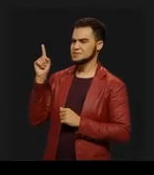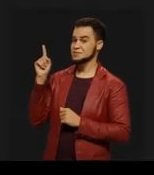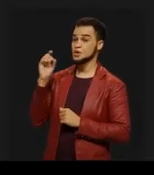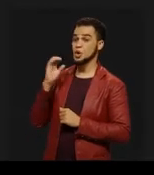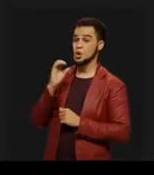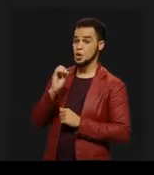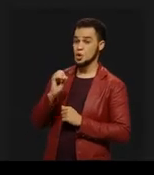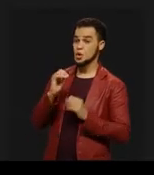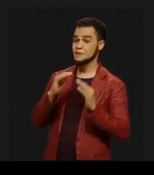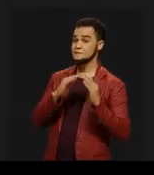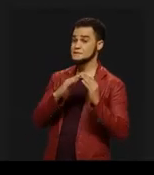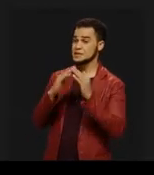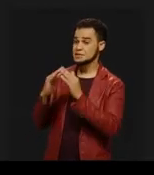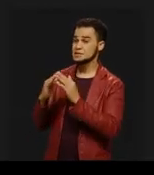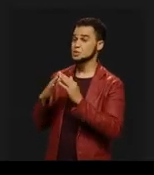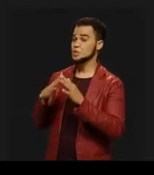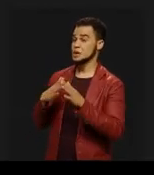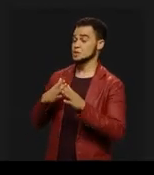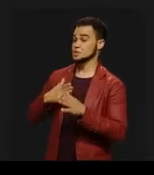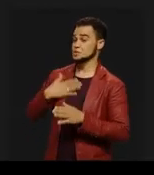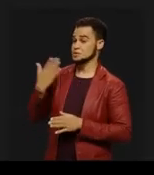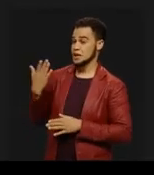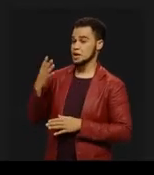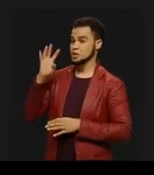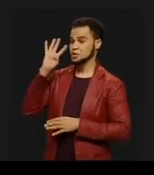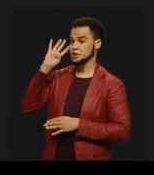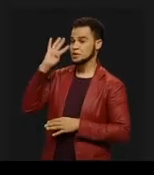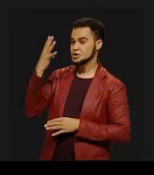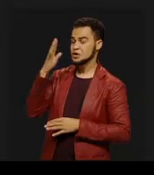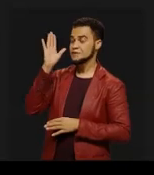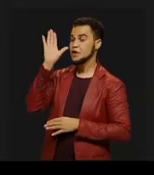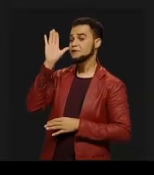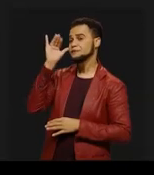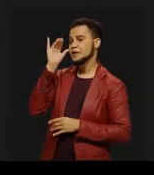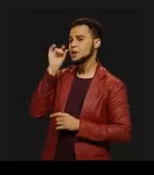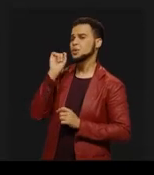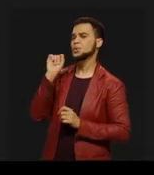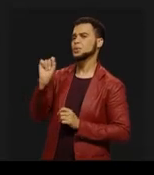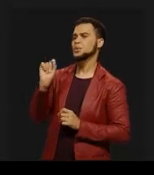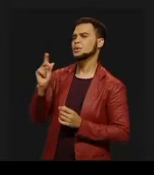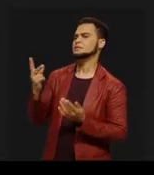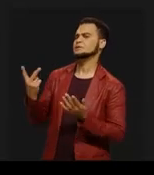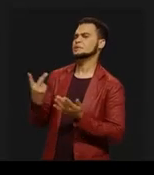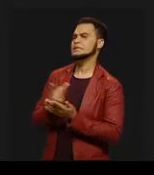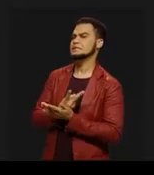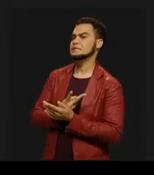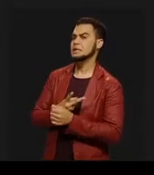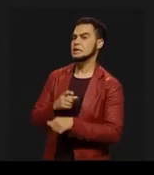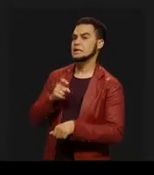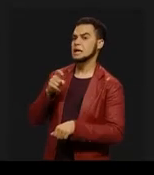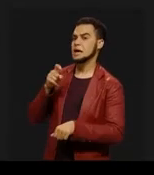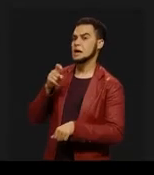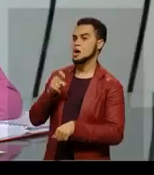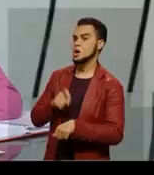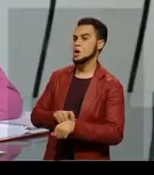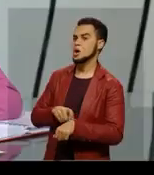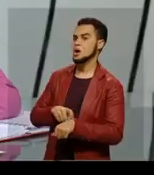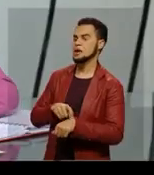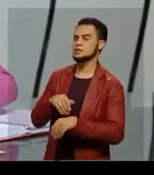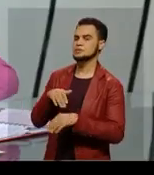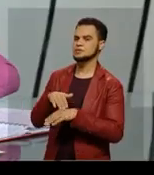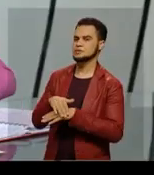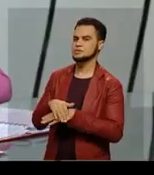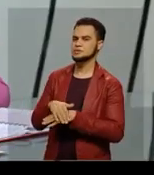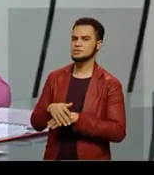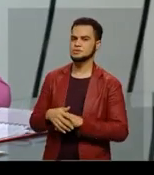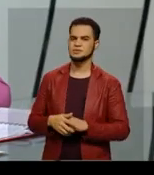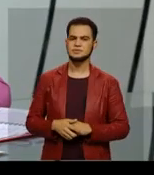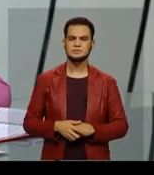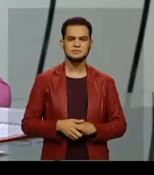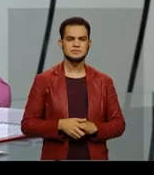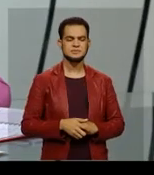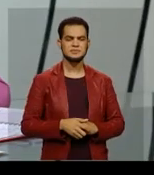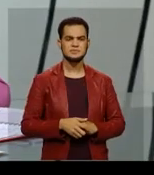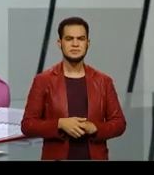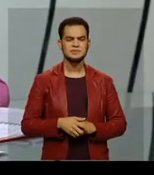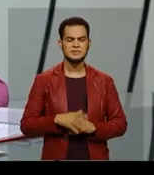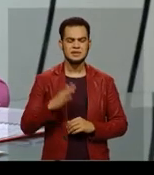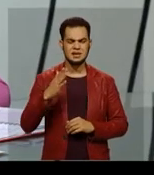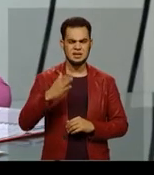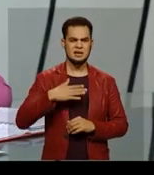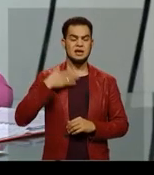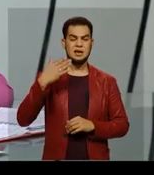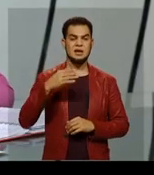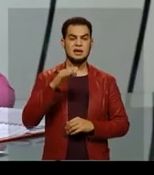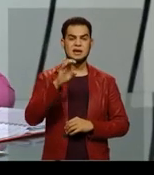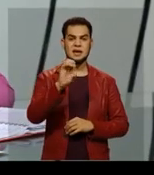vizinho espantado resolveu ver o que estava acontecendo àquela hora da noite. Espantado é